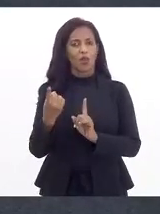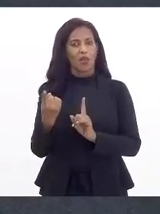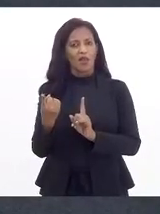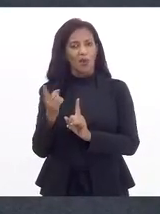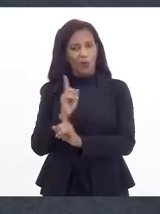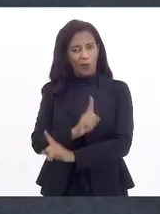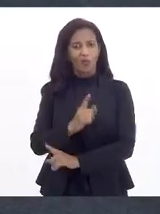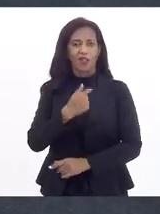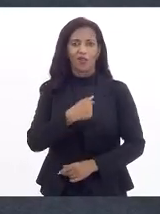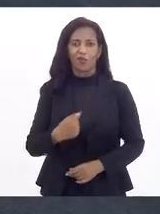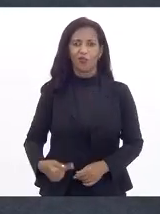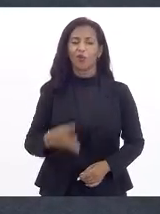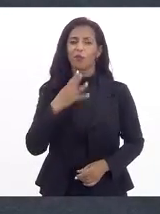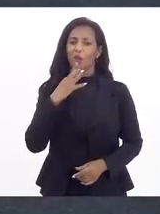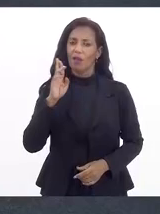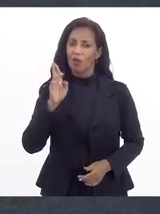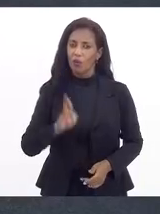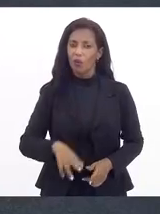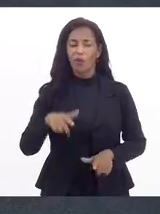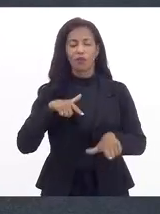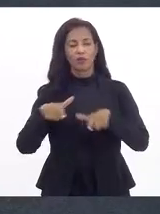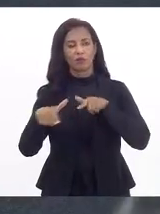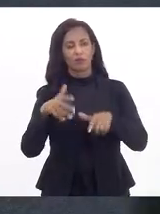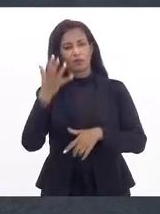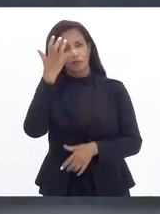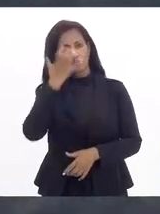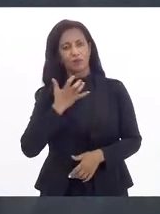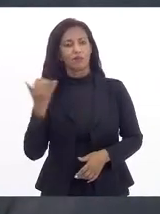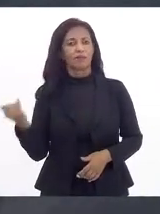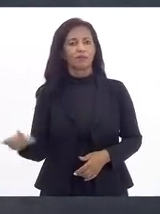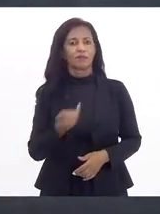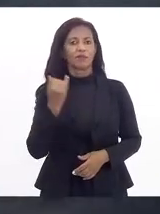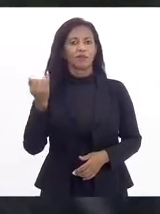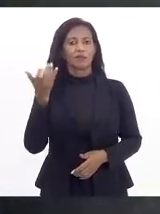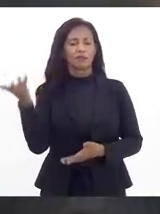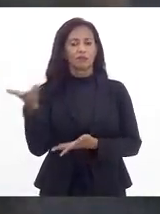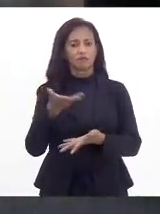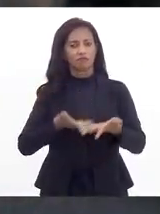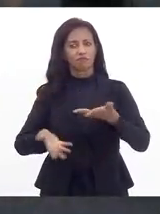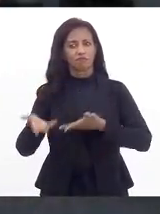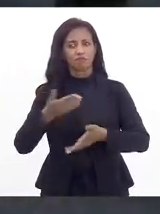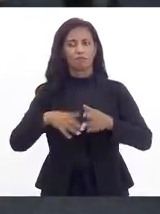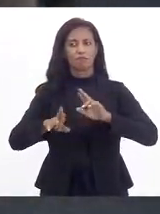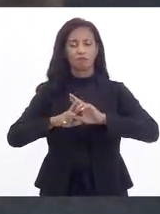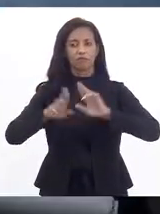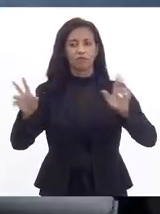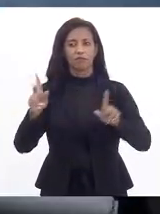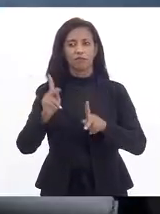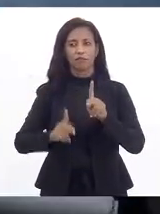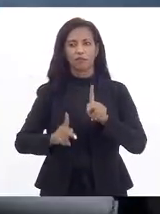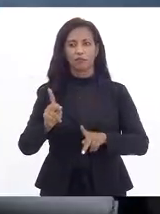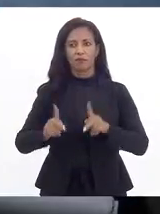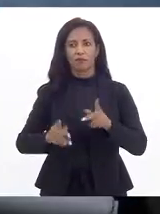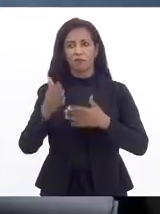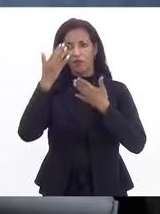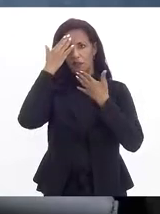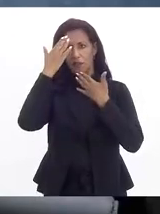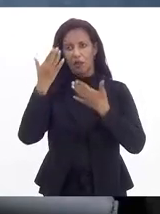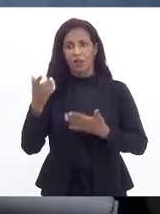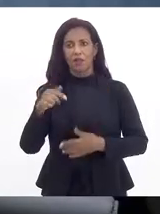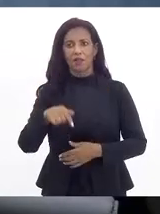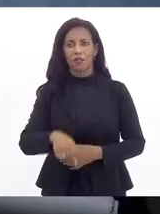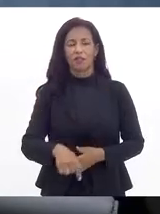mas reconhece quando o trabalho é sério e importante e faz diferença para a população. Então, agradecer